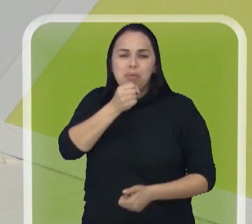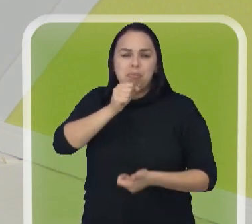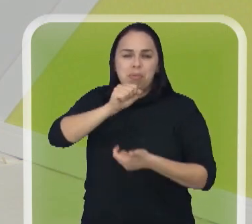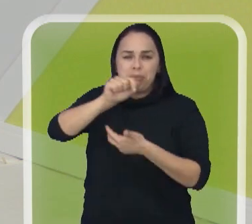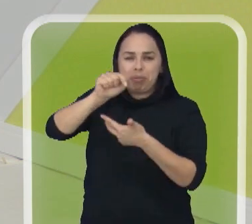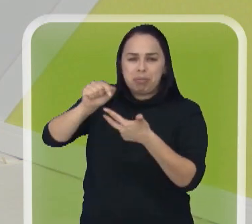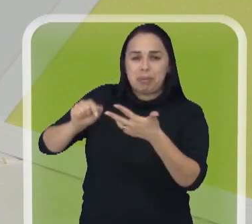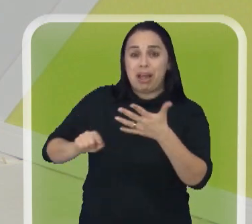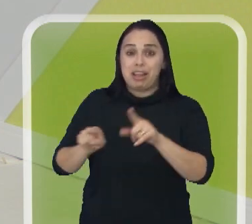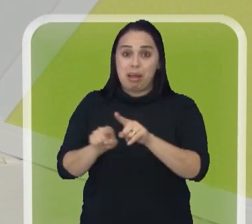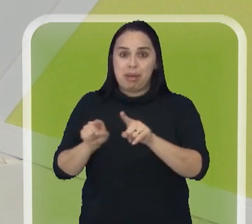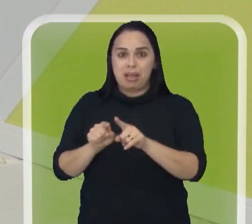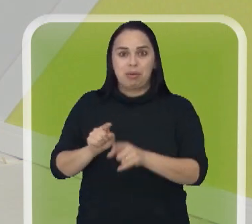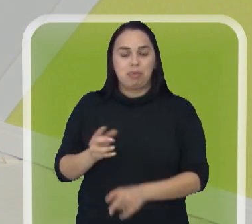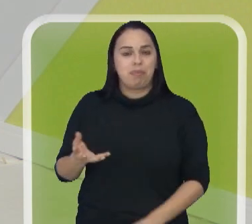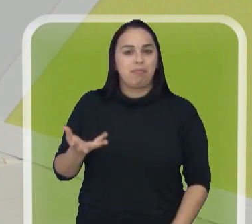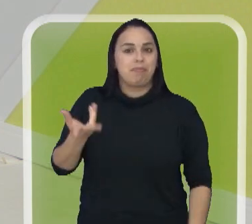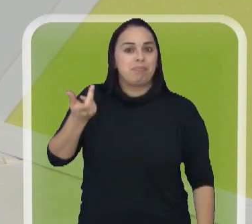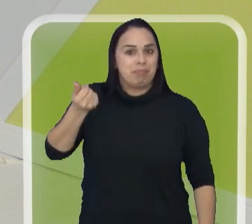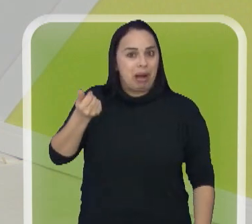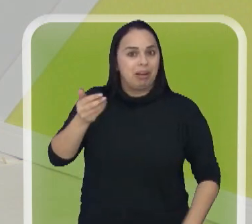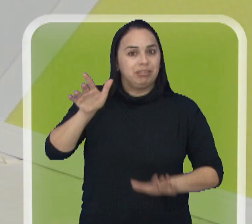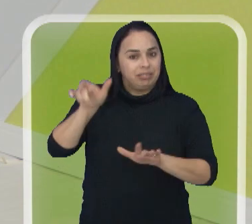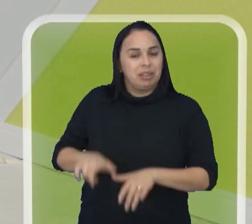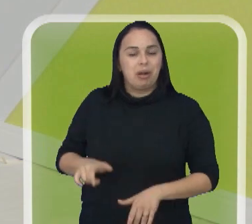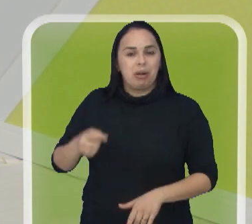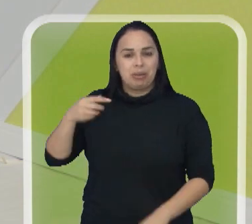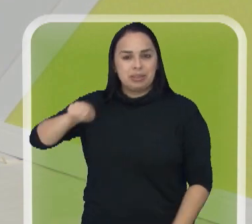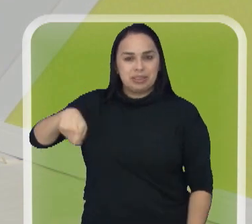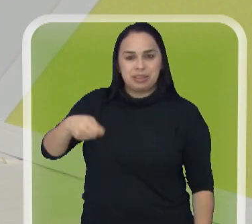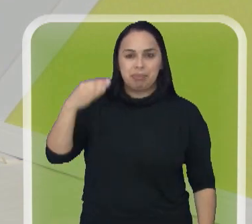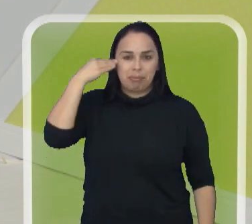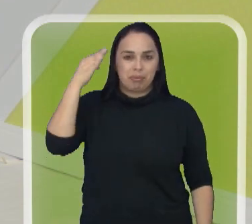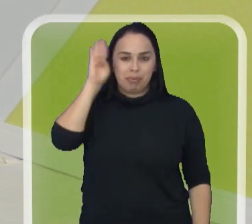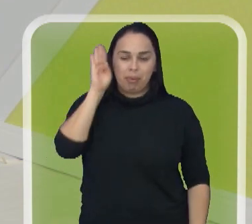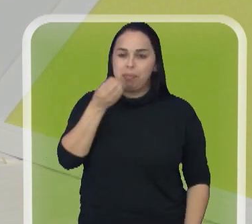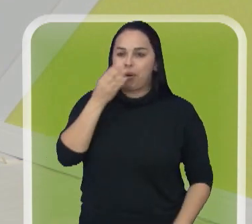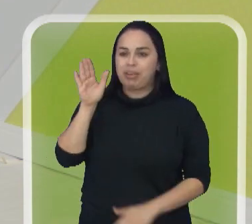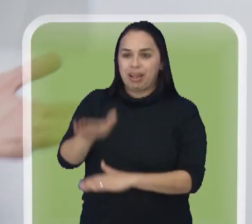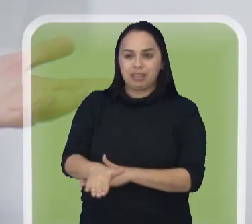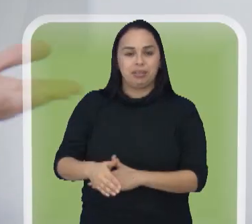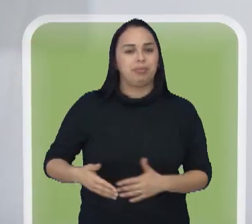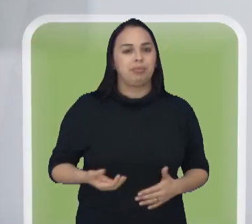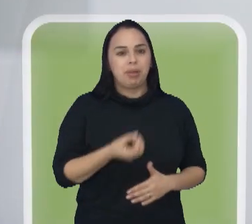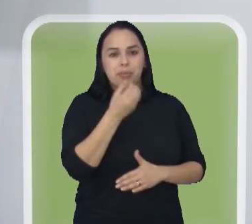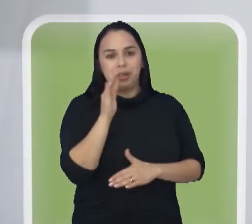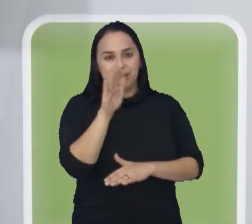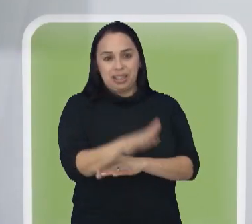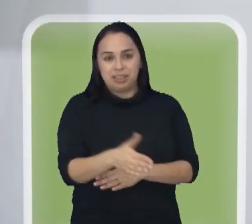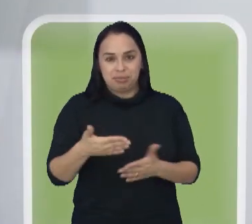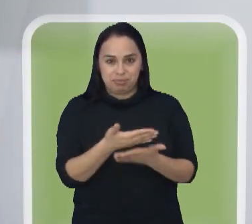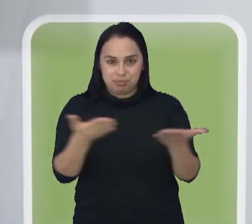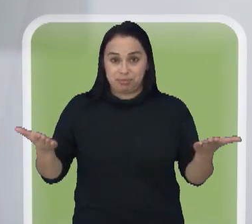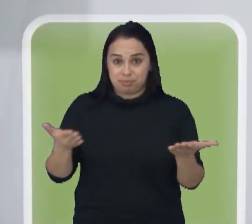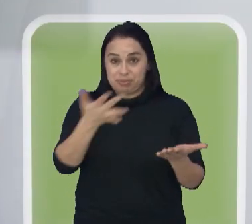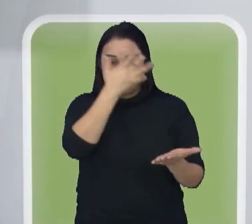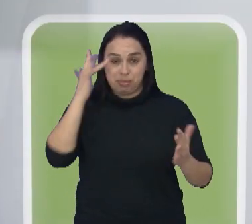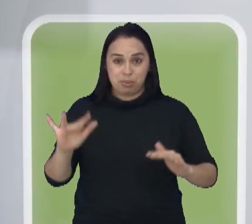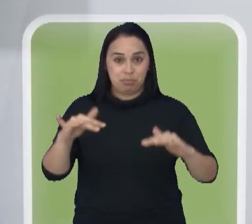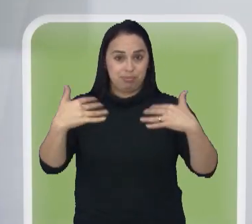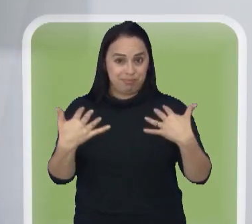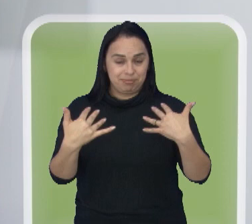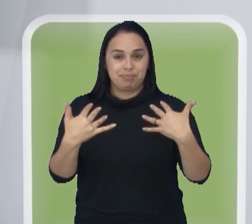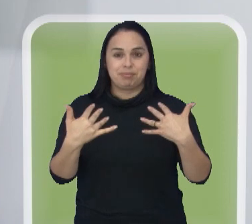esportivo, gente da melhor qualidade, o nosso querido Bruno Castilho. Tudo bem, Brunão? Boa tarde. Boa tarde, Vieira. Boa tarde a você aí de